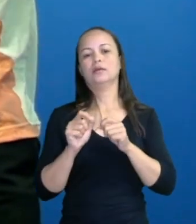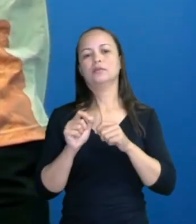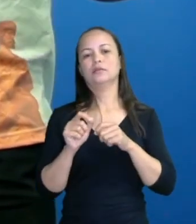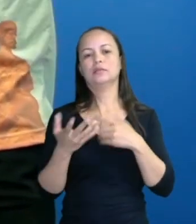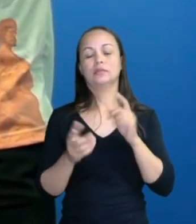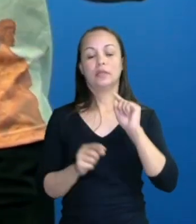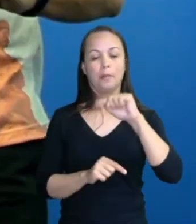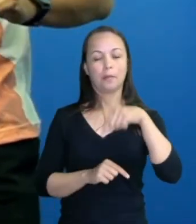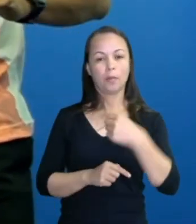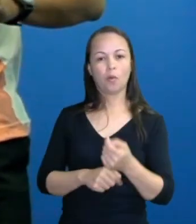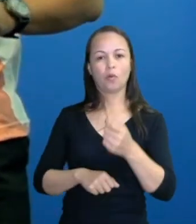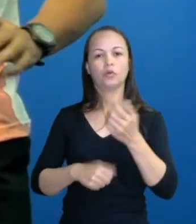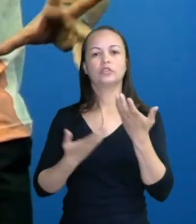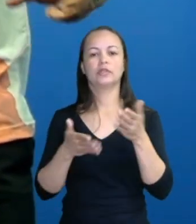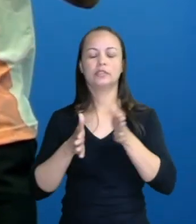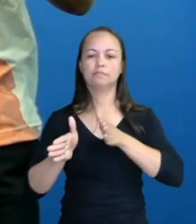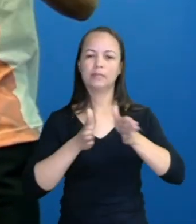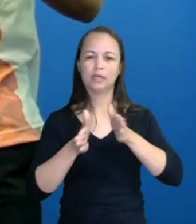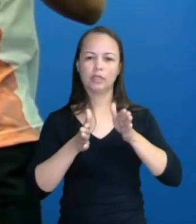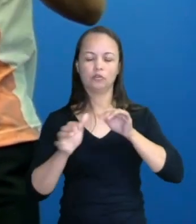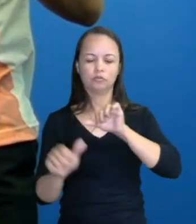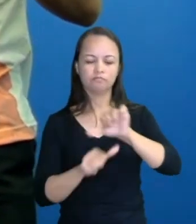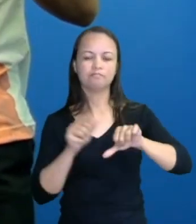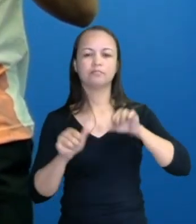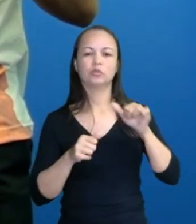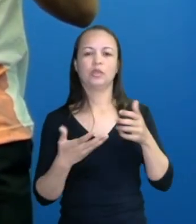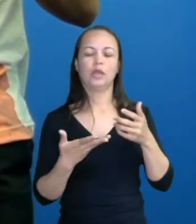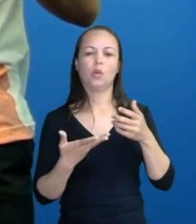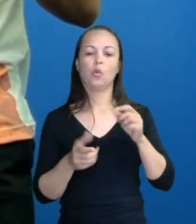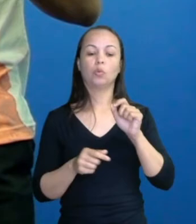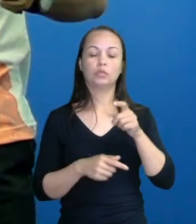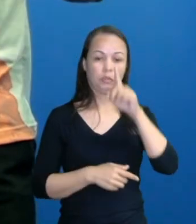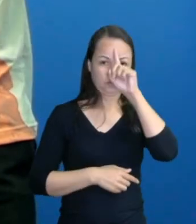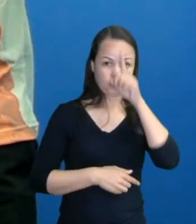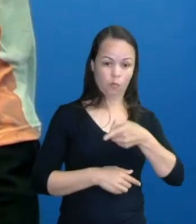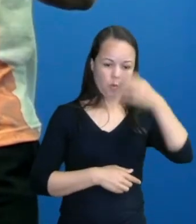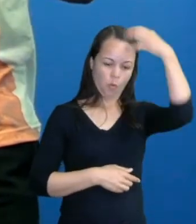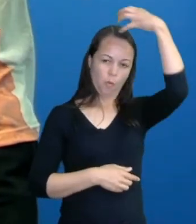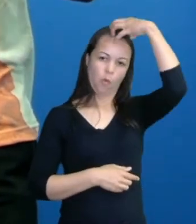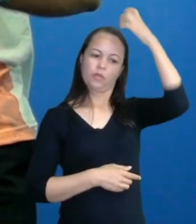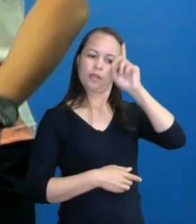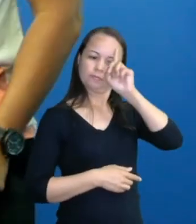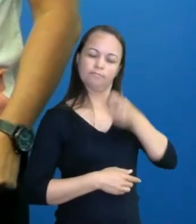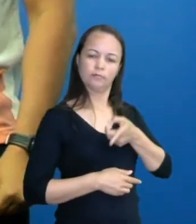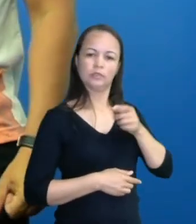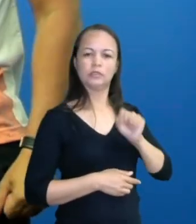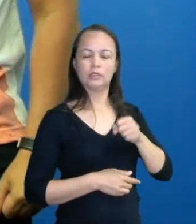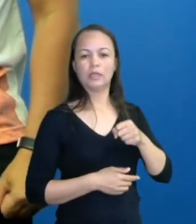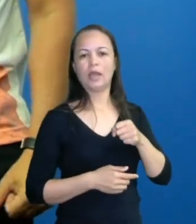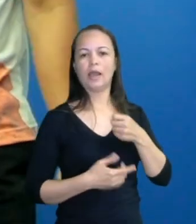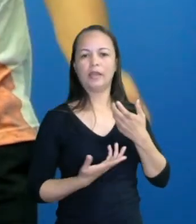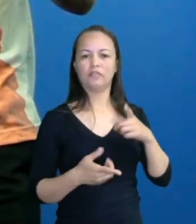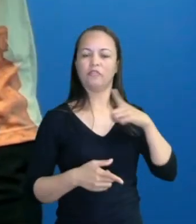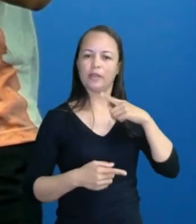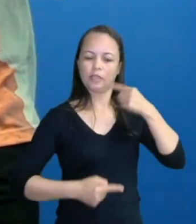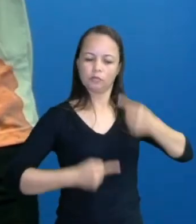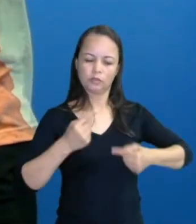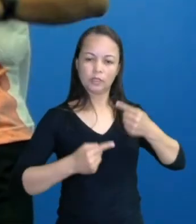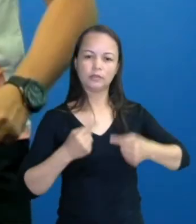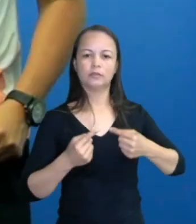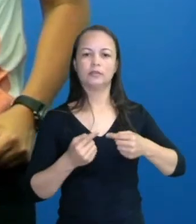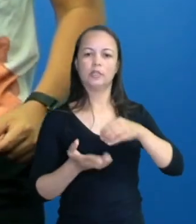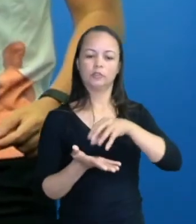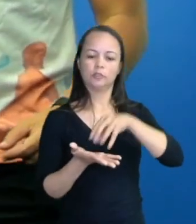haver os estados nacionais, onde os reis vão tomar o poder, e aí sim ele vai haver uma centralização política. Mas por